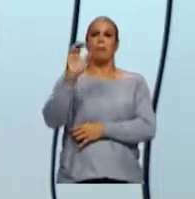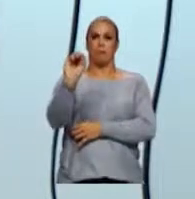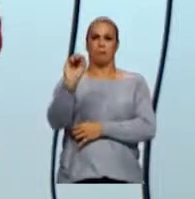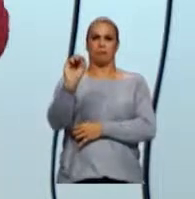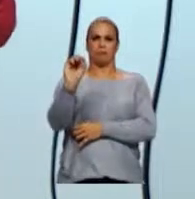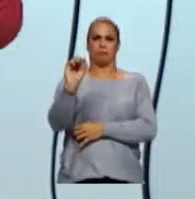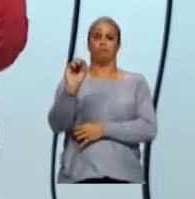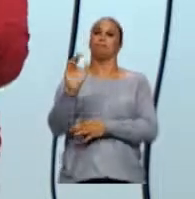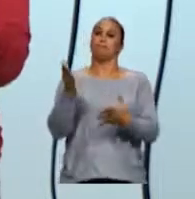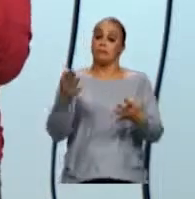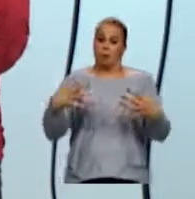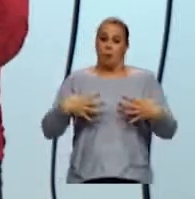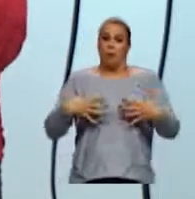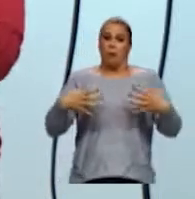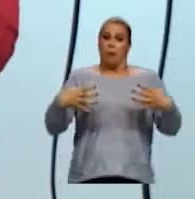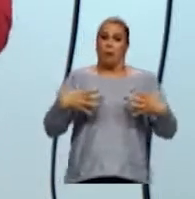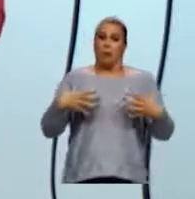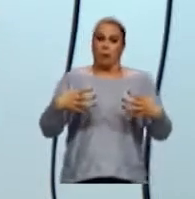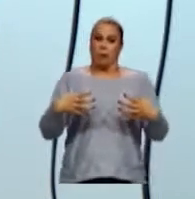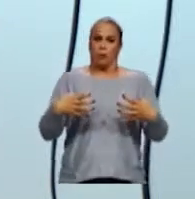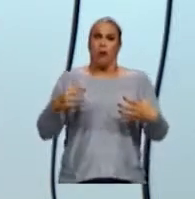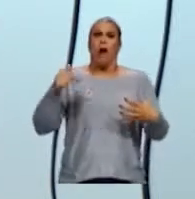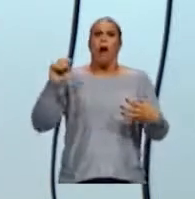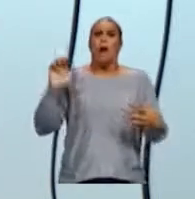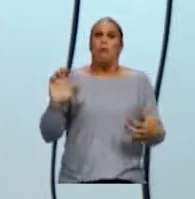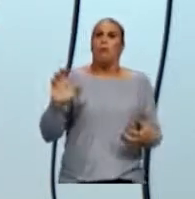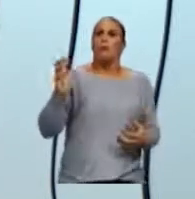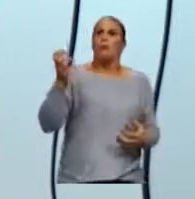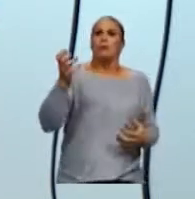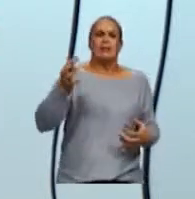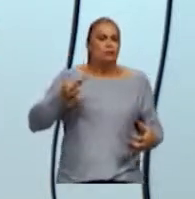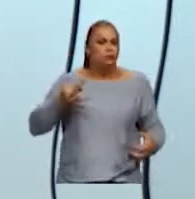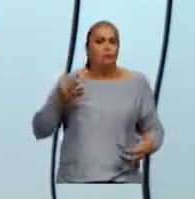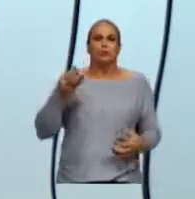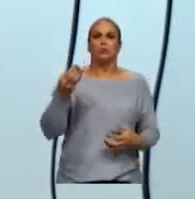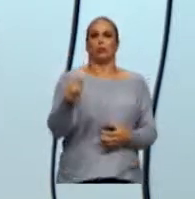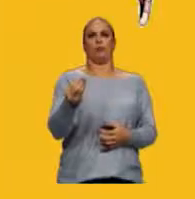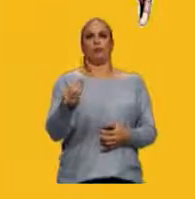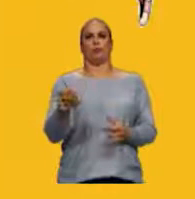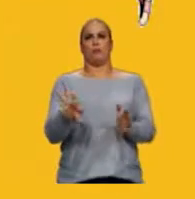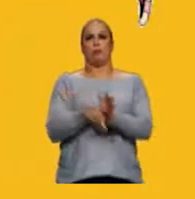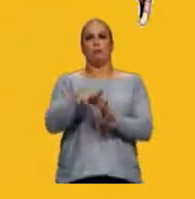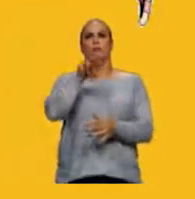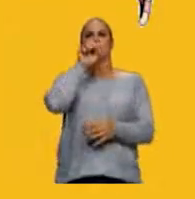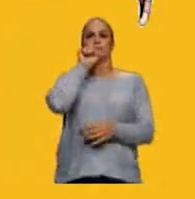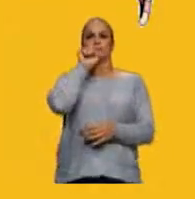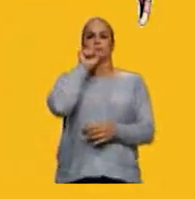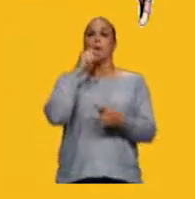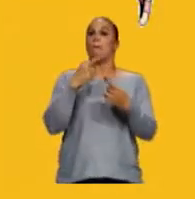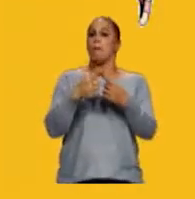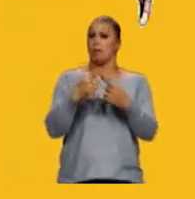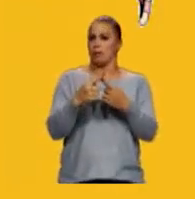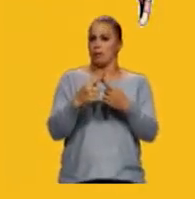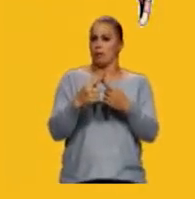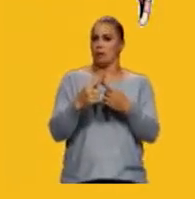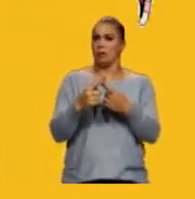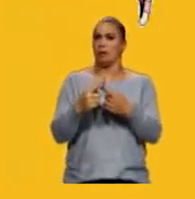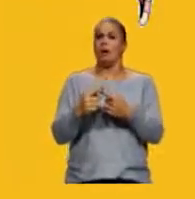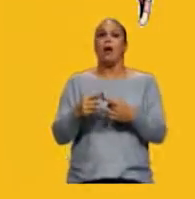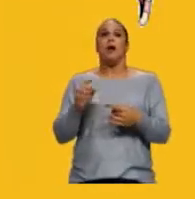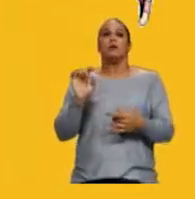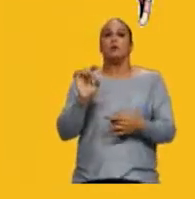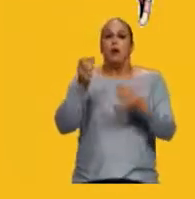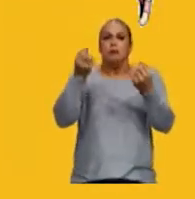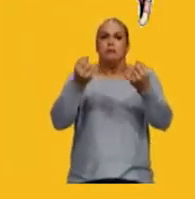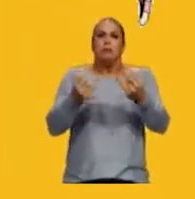nós podemos dizer que é no pulmão que acontece todo o processo de respiração, porque até agora nós falamos do ar, dos